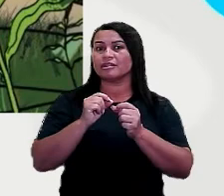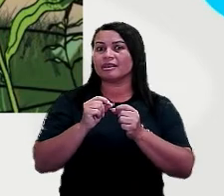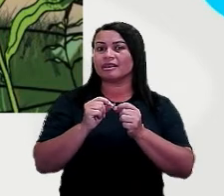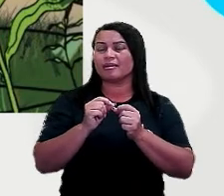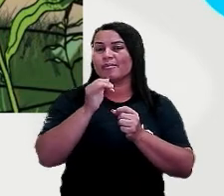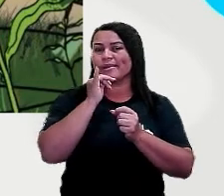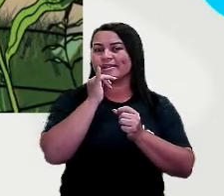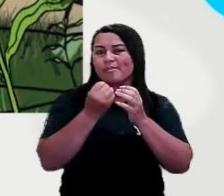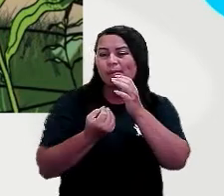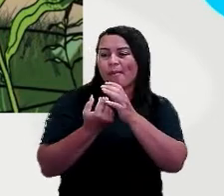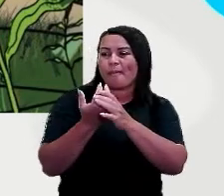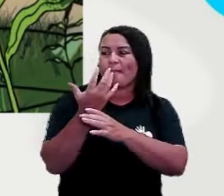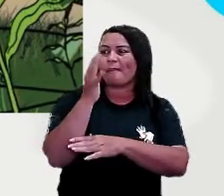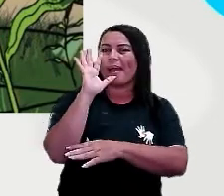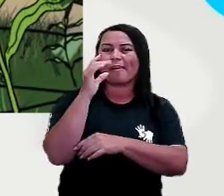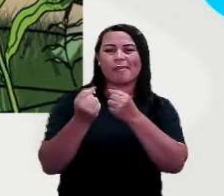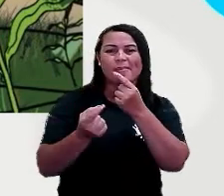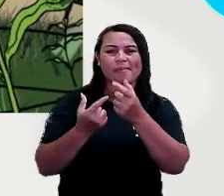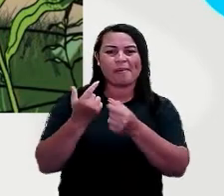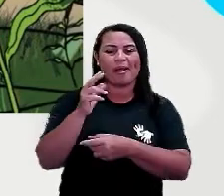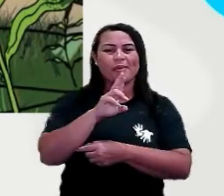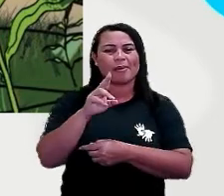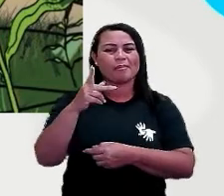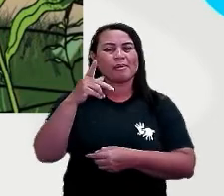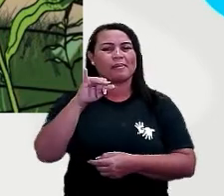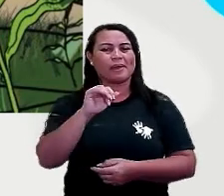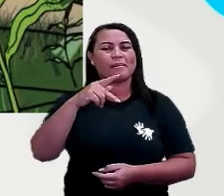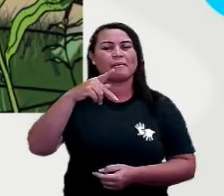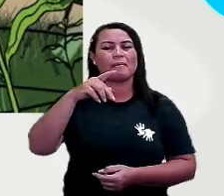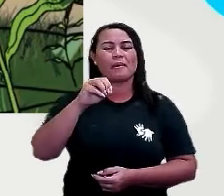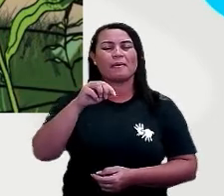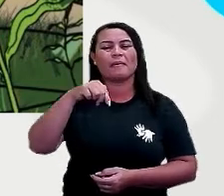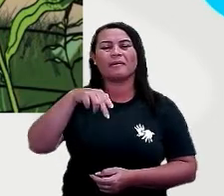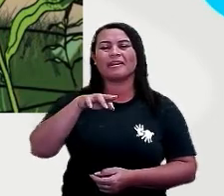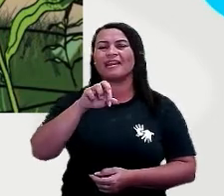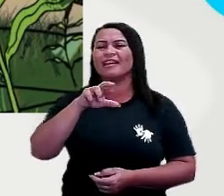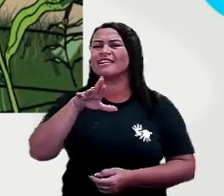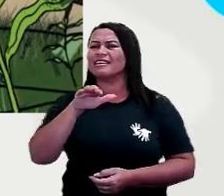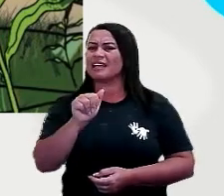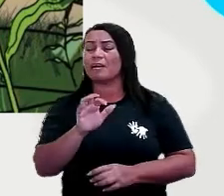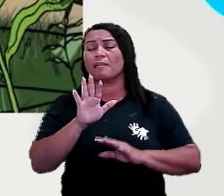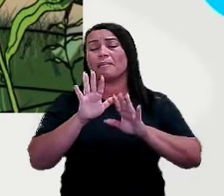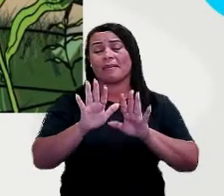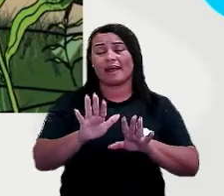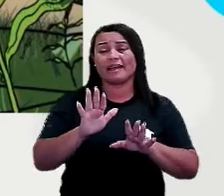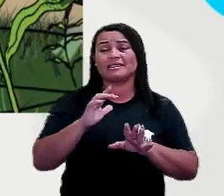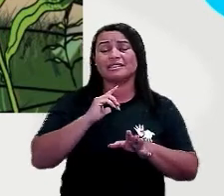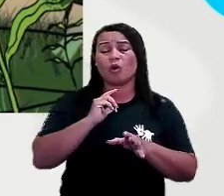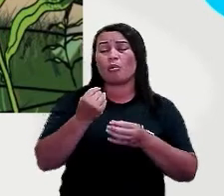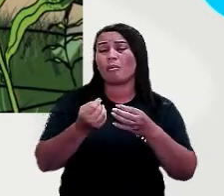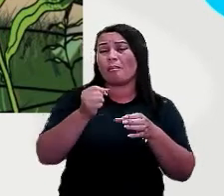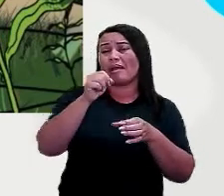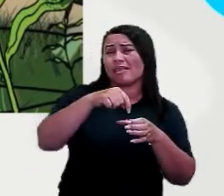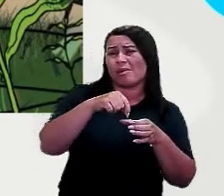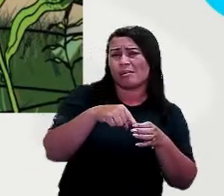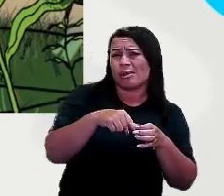pipoca, seu nome seria pipoqueira. Mas plantaríamos o milho ou a